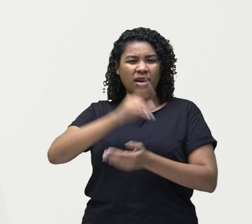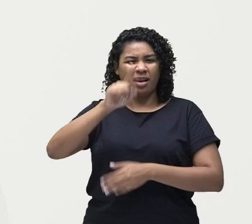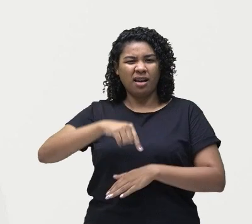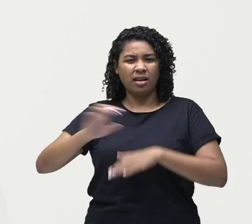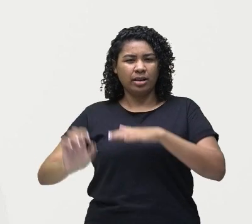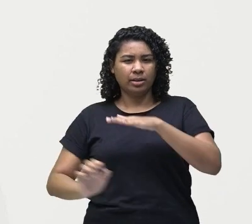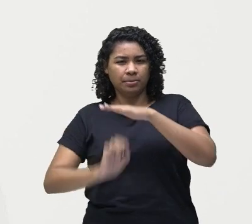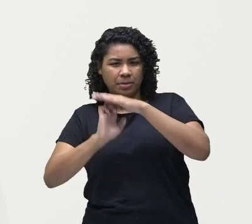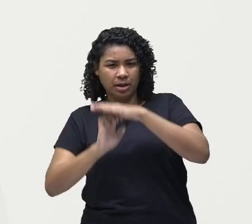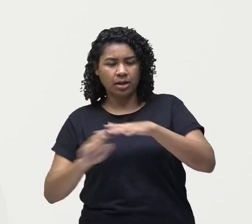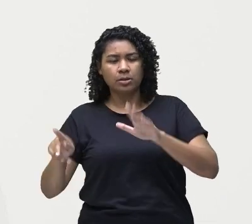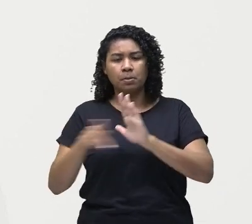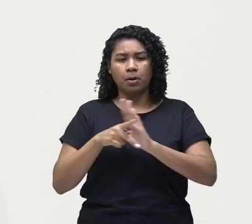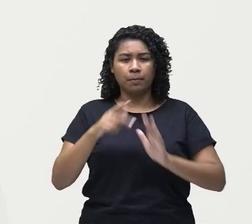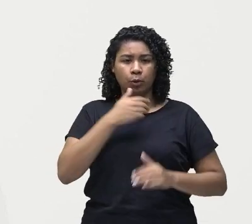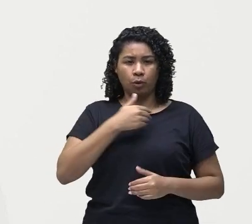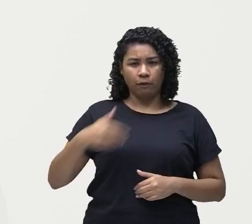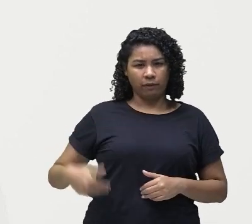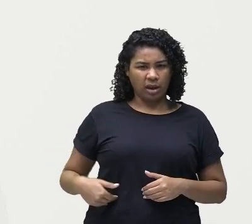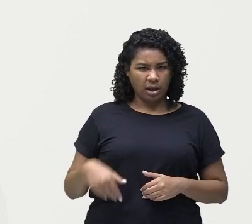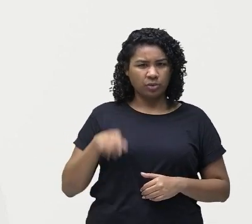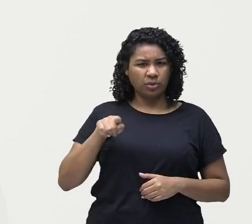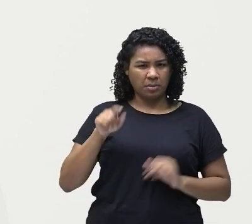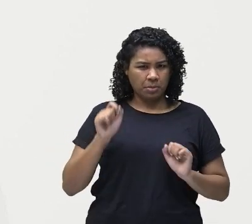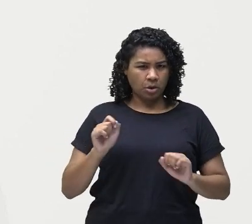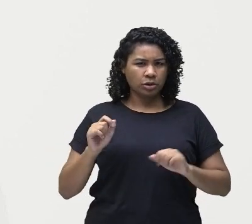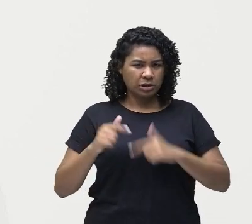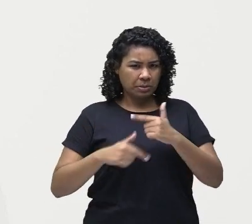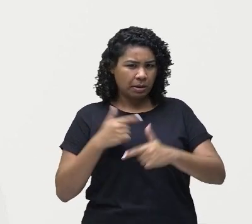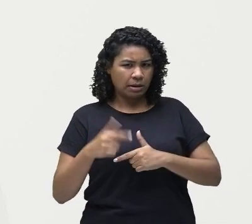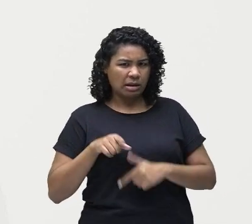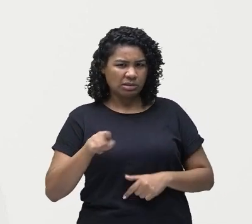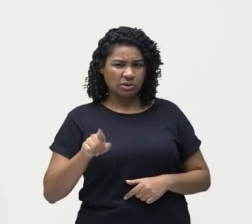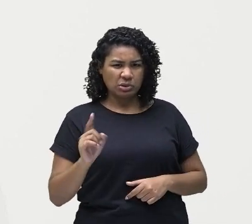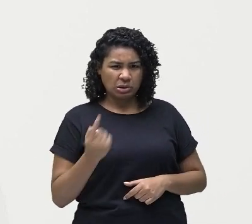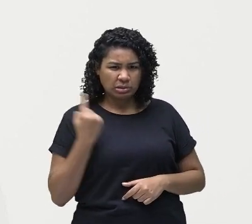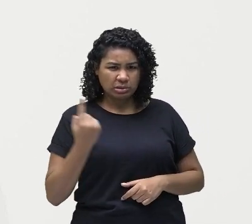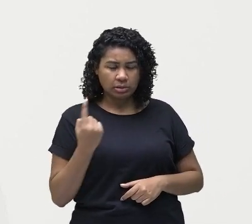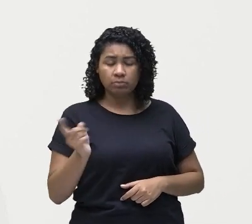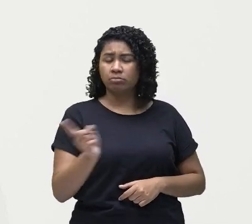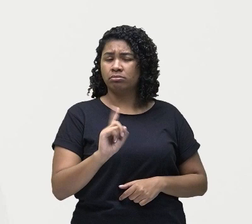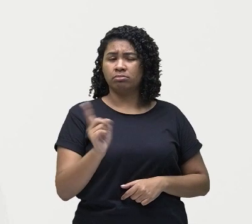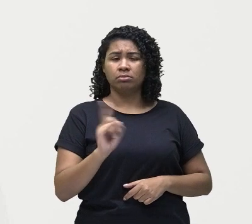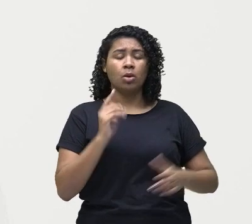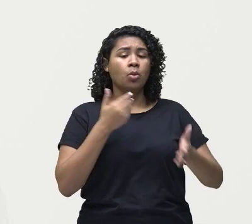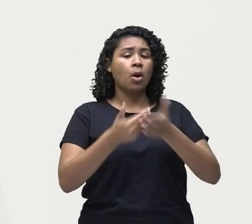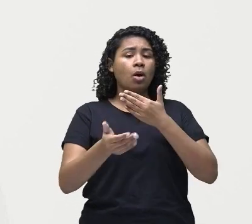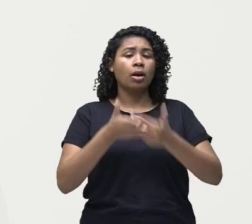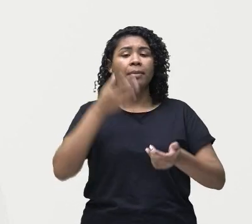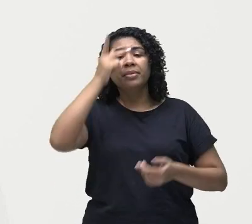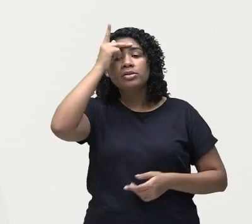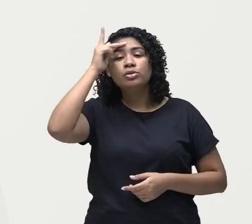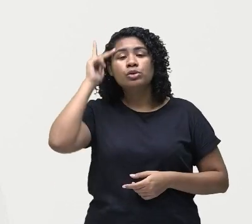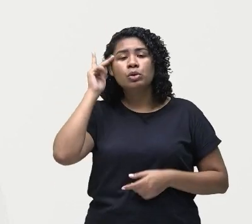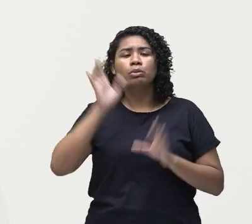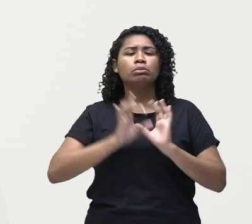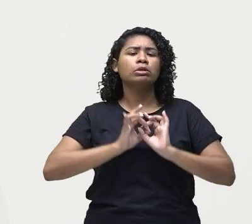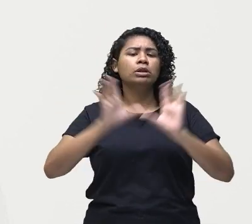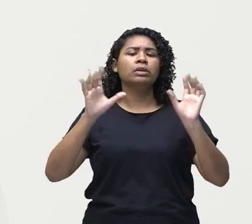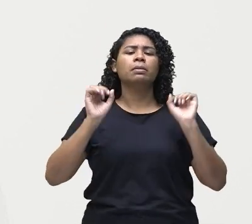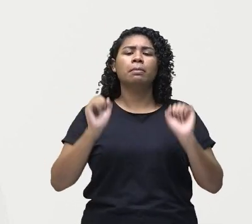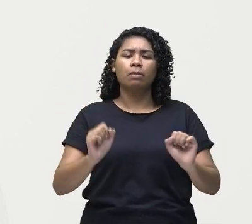instituições públicas que podem preservar a camada de ozônio. Qualquer pessoa pode contribuir com a